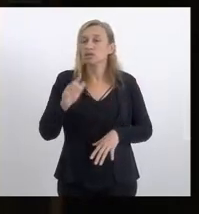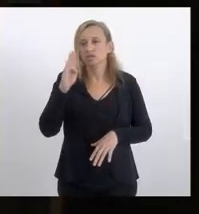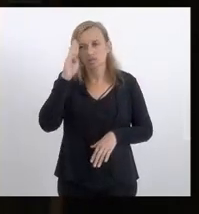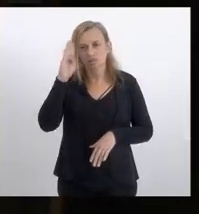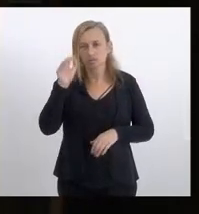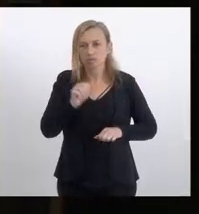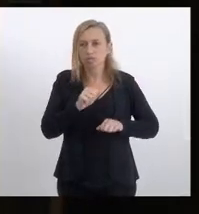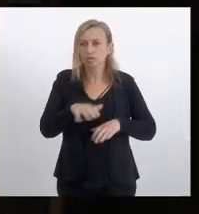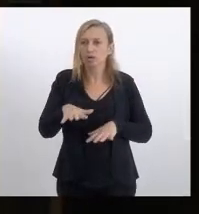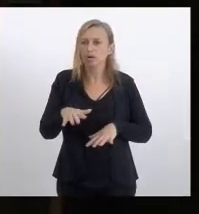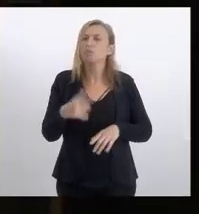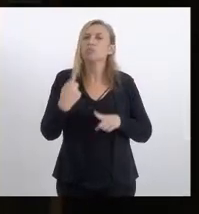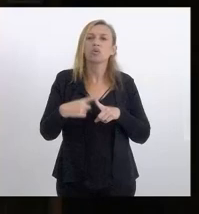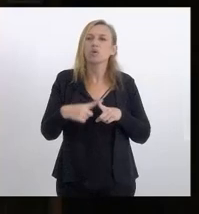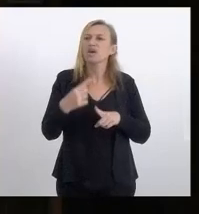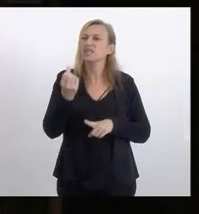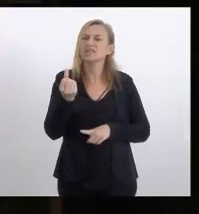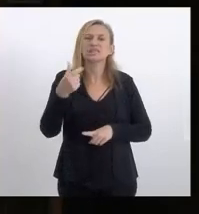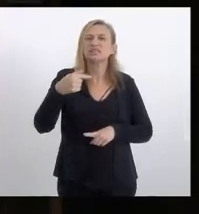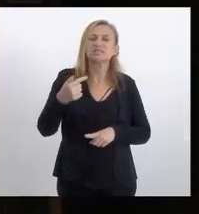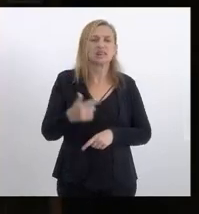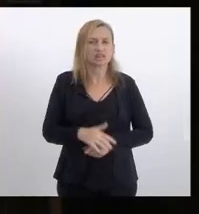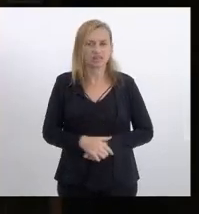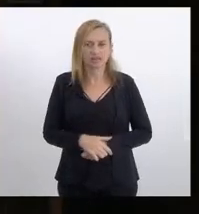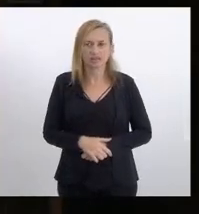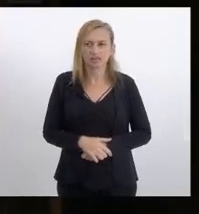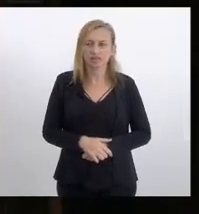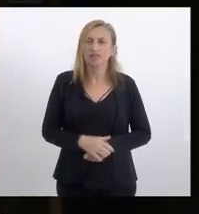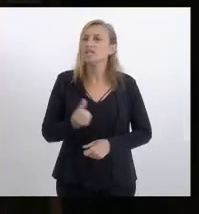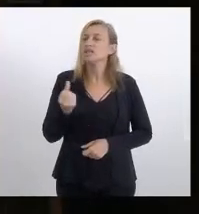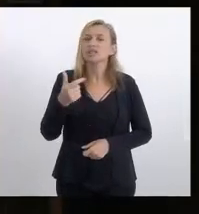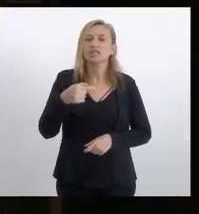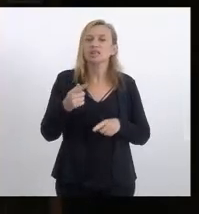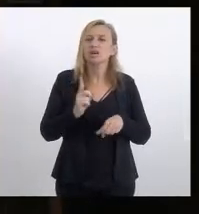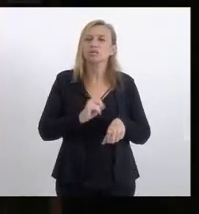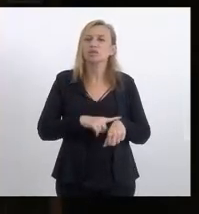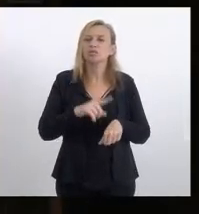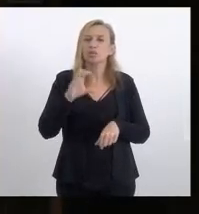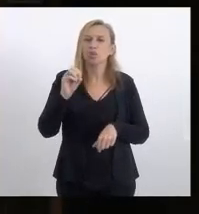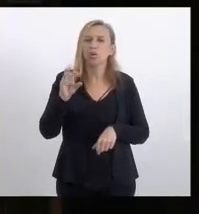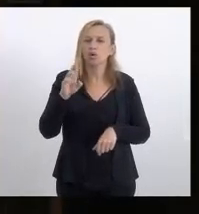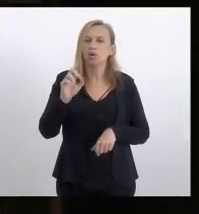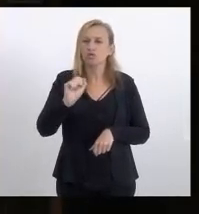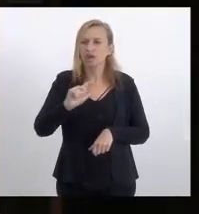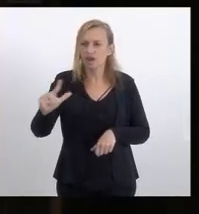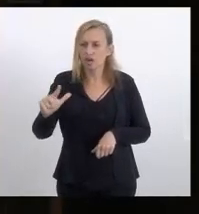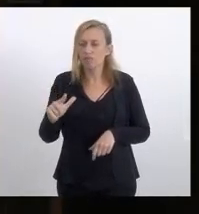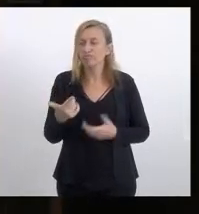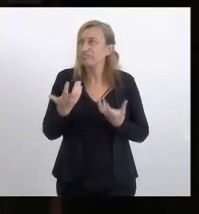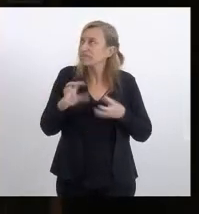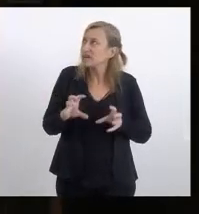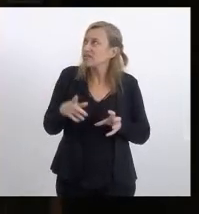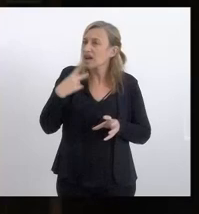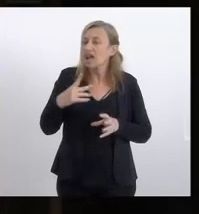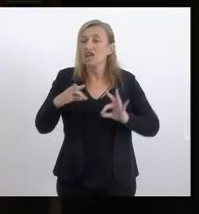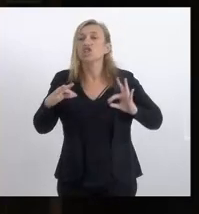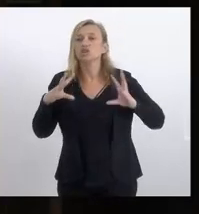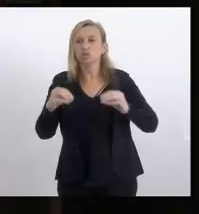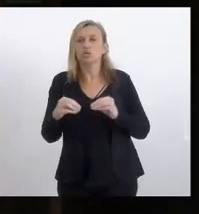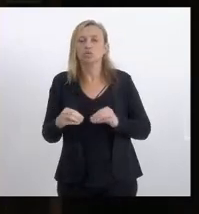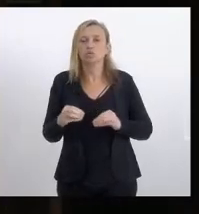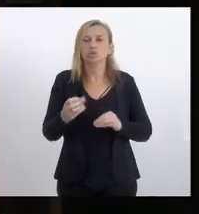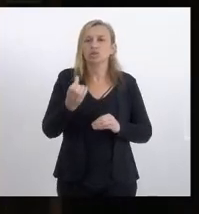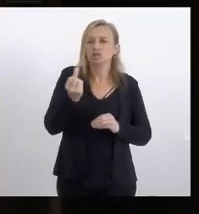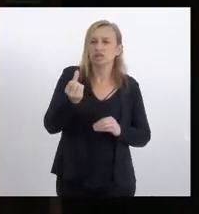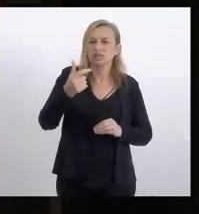Então porque 67/67 é o tempo do coronel não quer dizer que todos têm que ficar